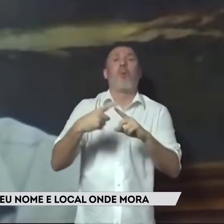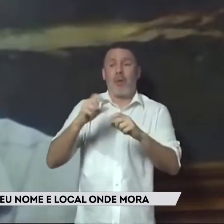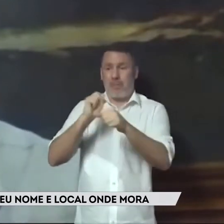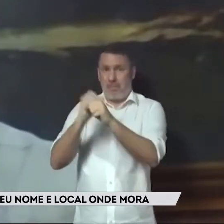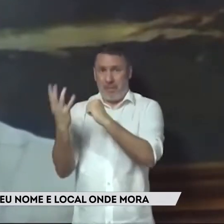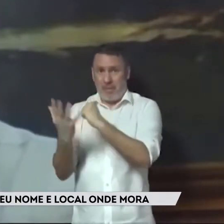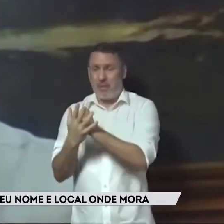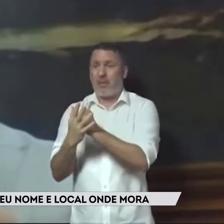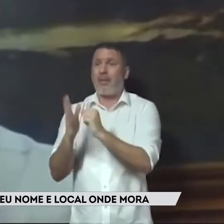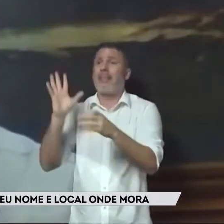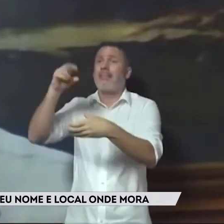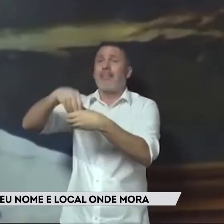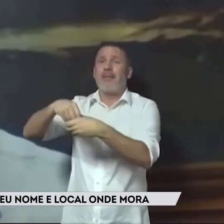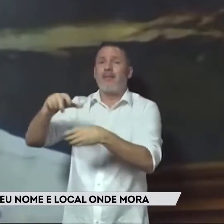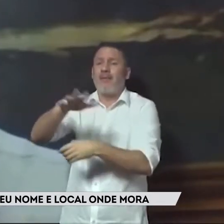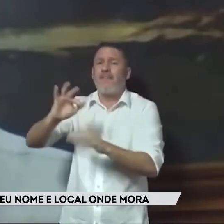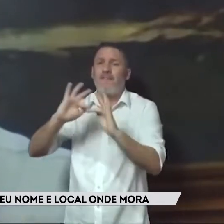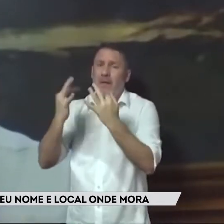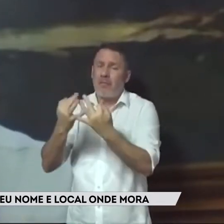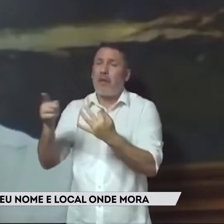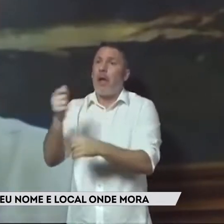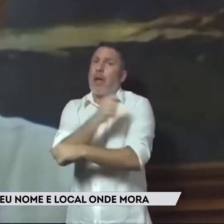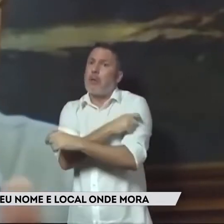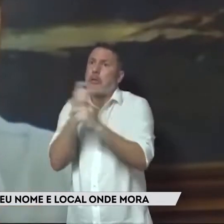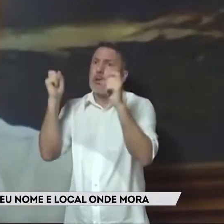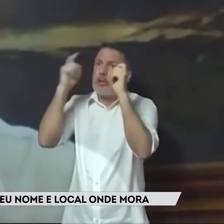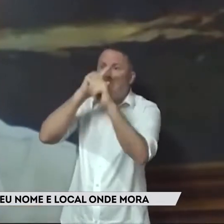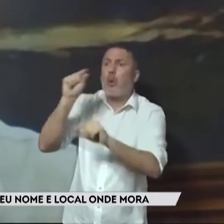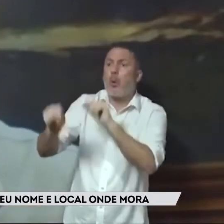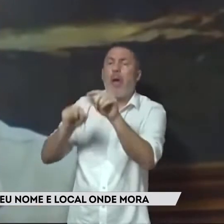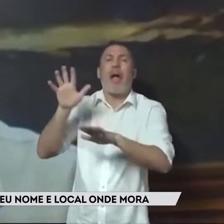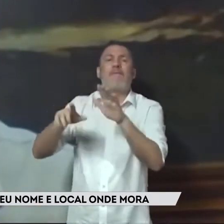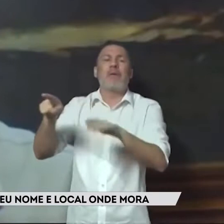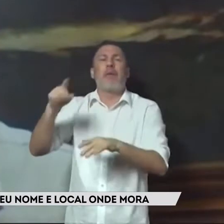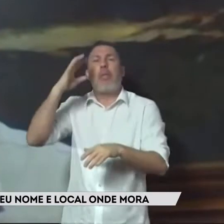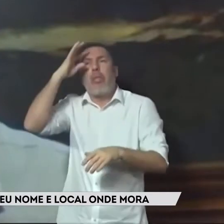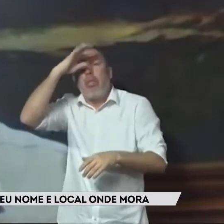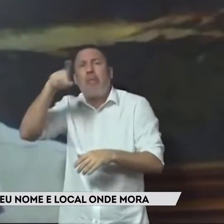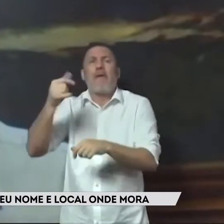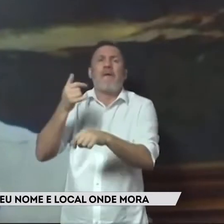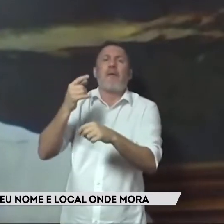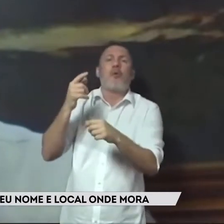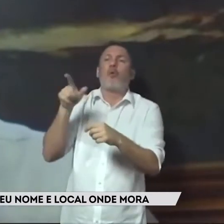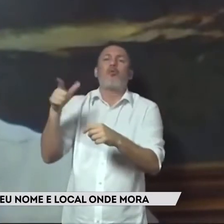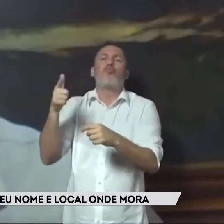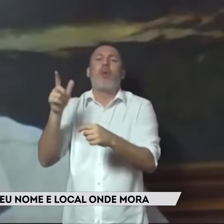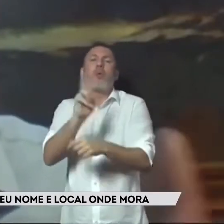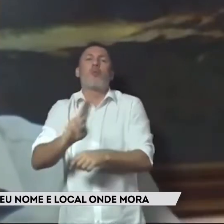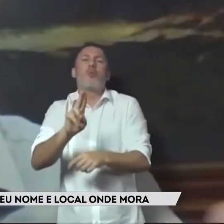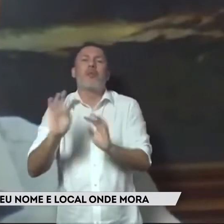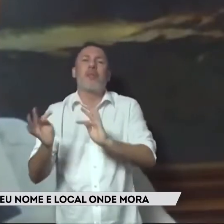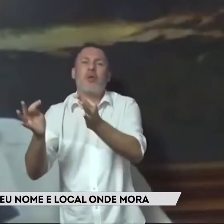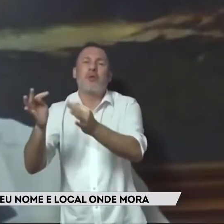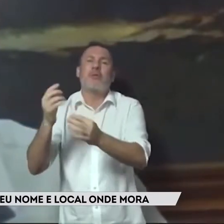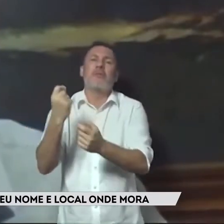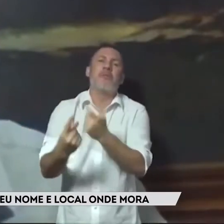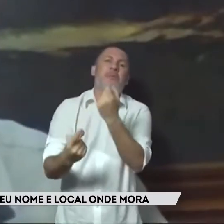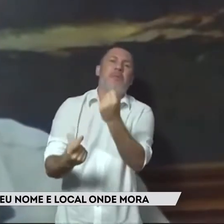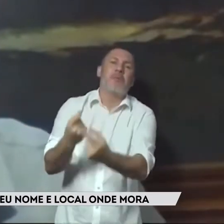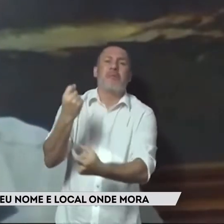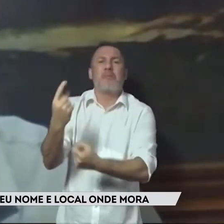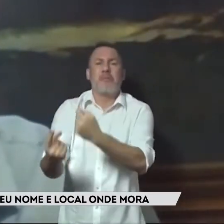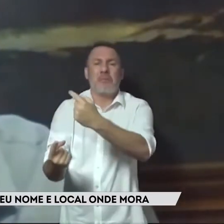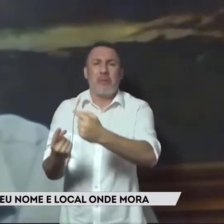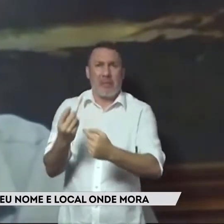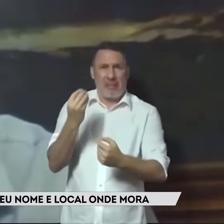alunos, esta frequência, não, esta falta eventualmente, né, computada na frequência, possa não ser computada